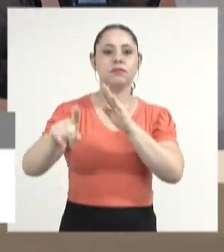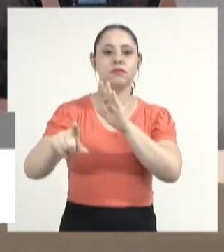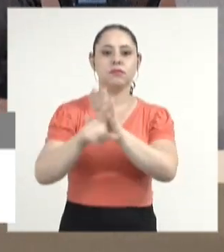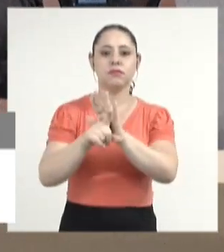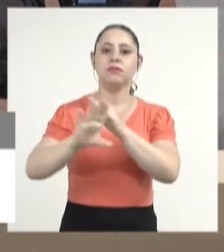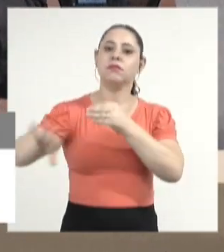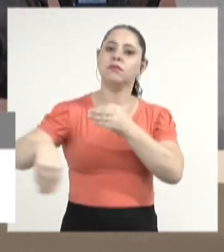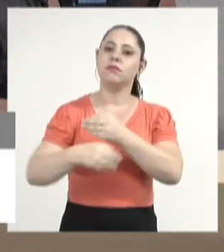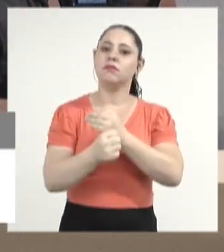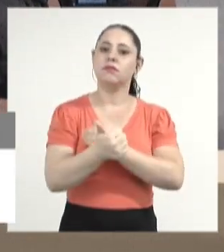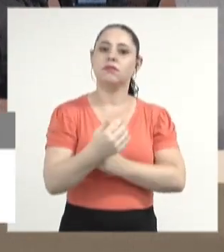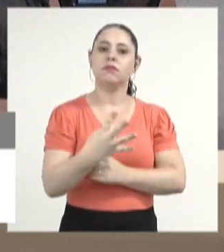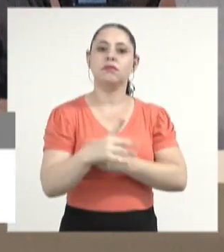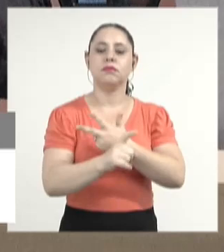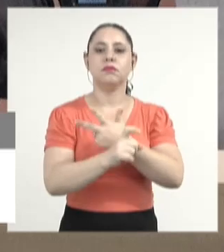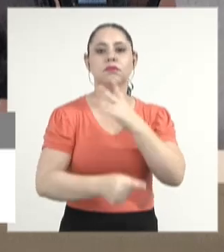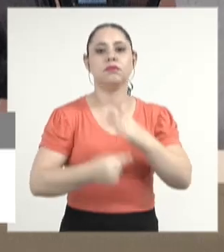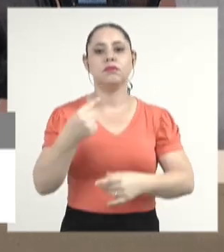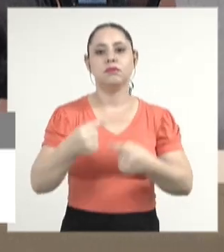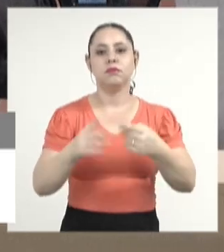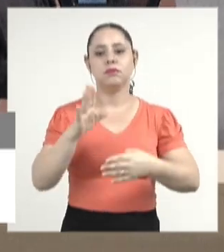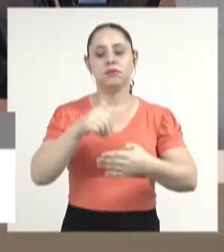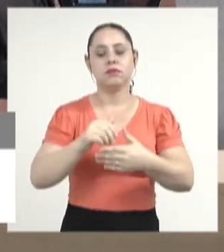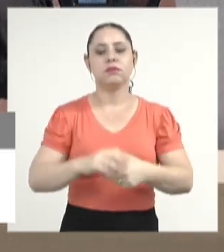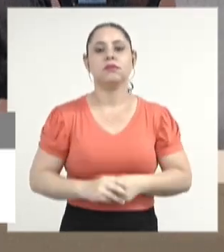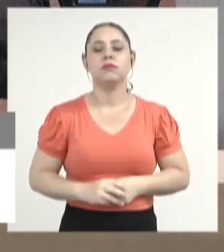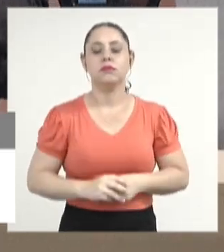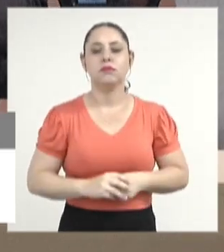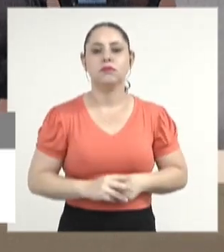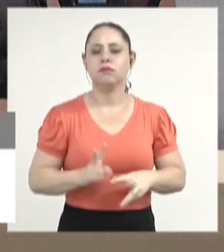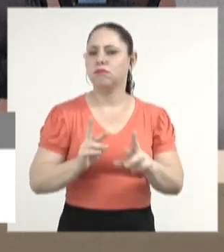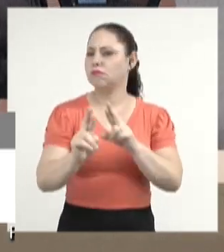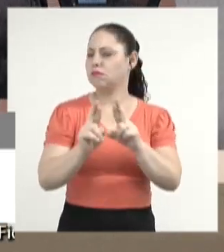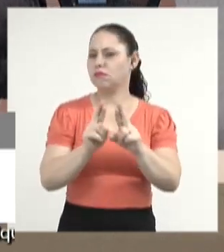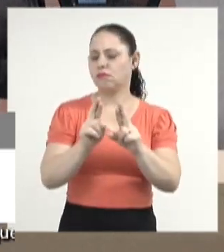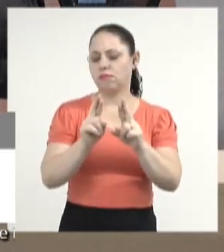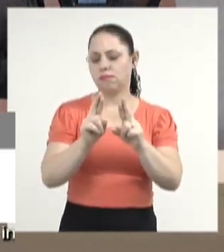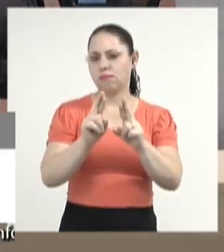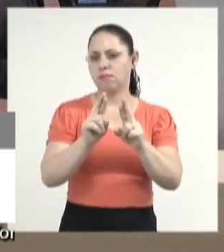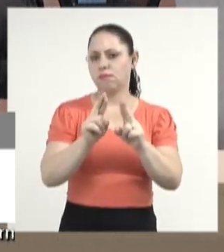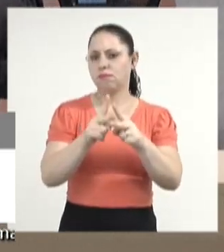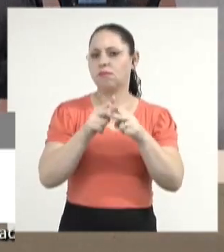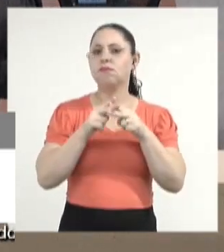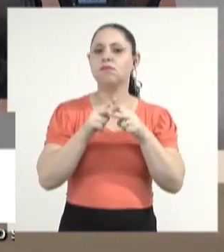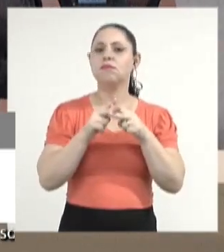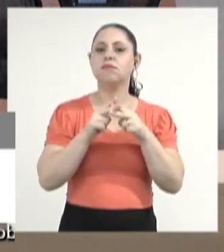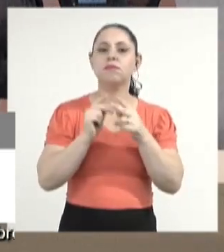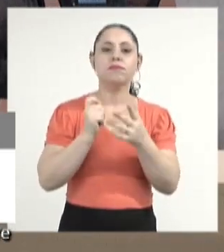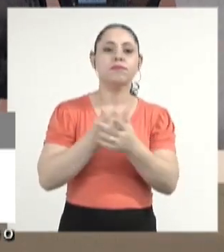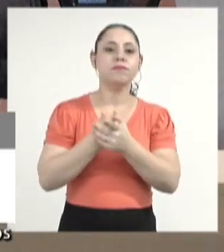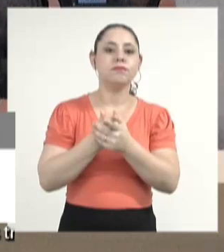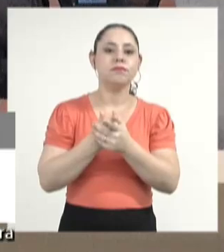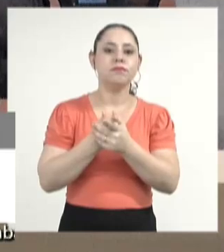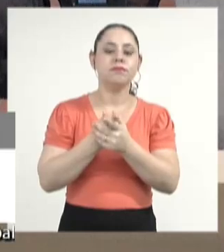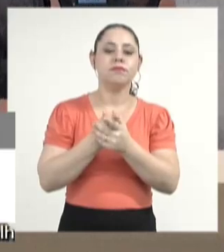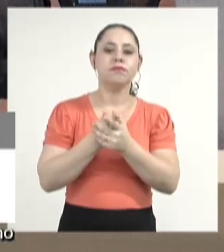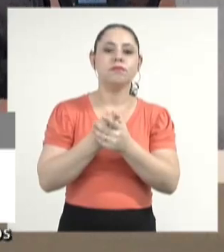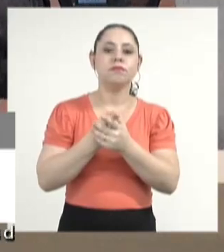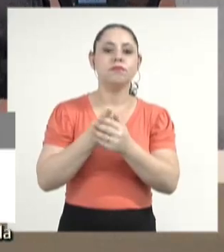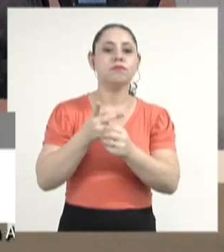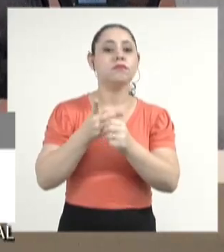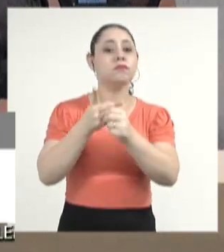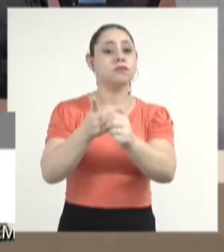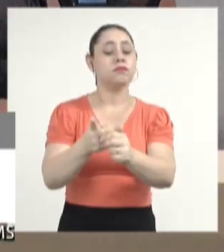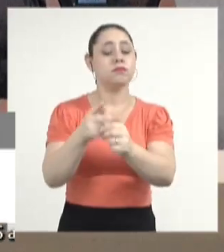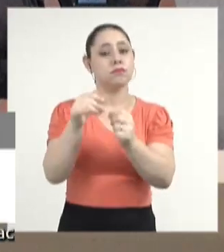complementar 24 do Executivo em primeira votação, que é em relação à licença compensatória e pecuniária dos procuradores